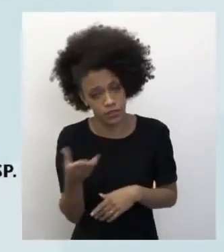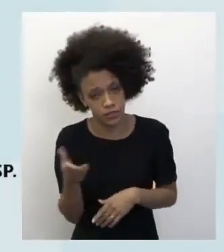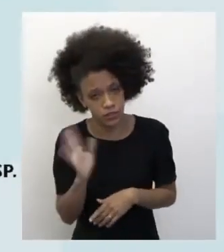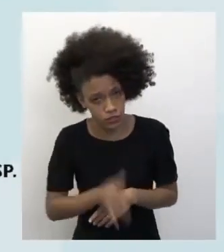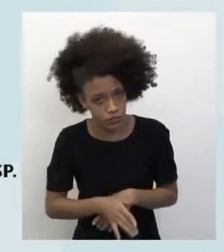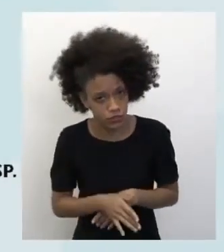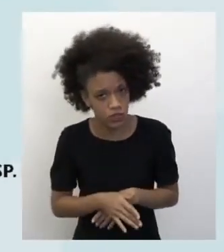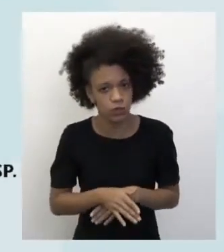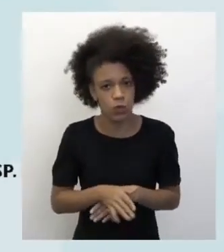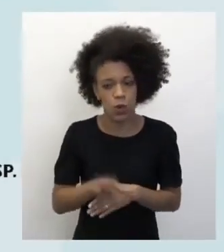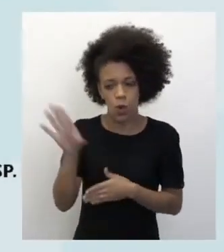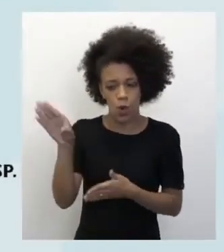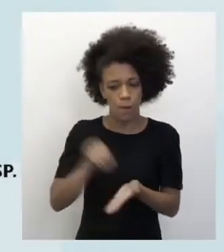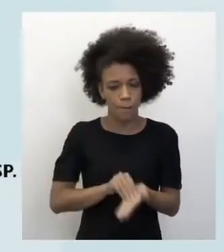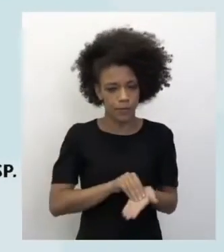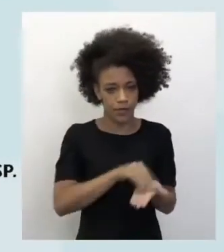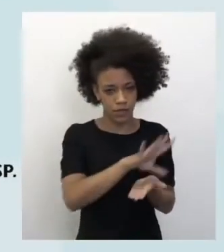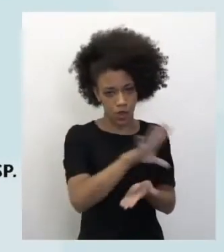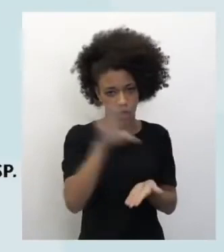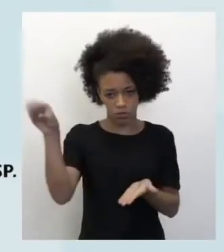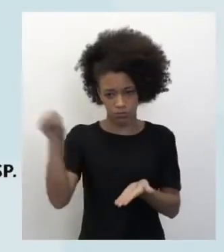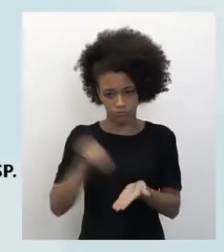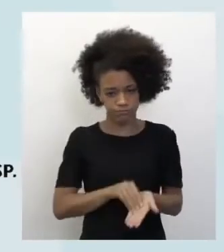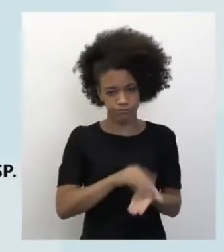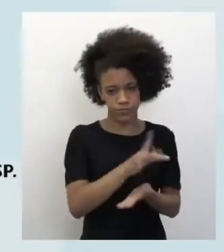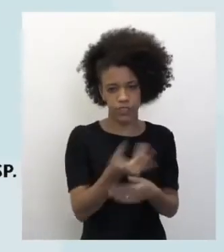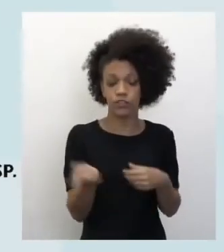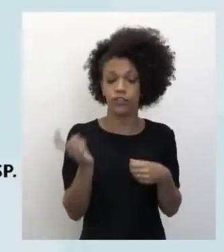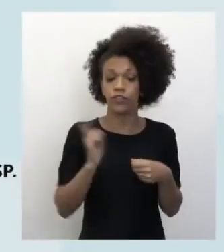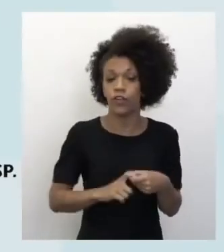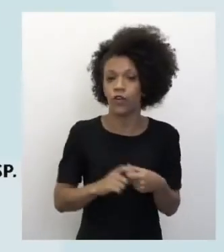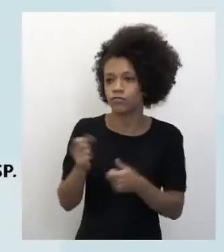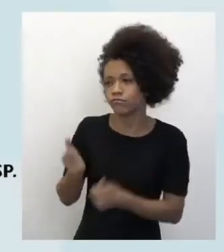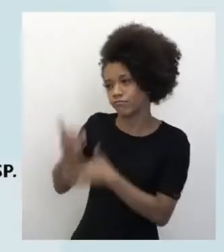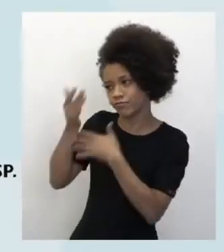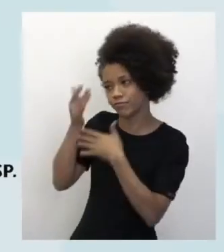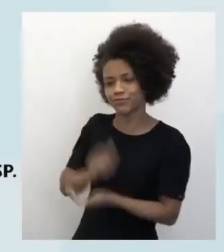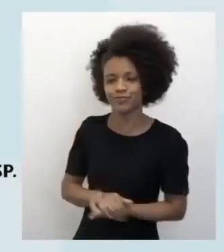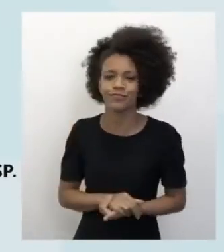copia e cola. Agora a gente volta a abrir o chat.